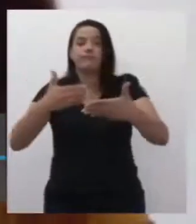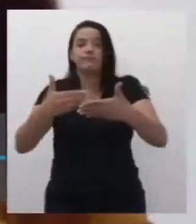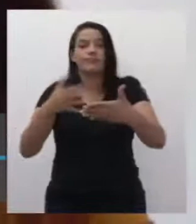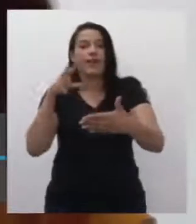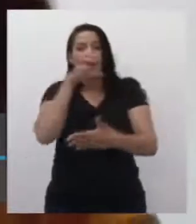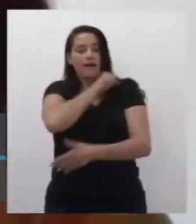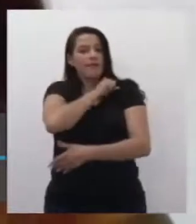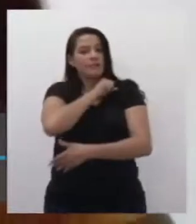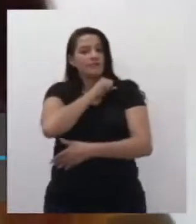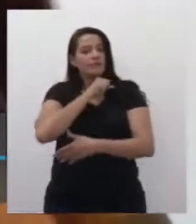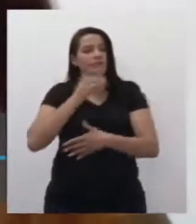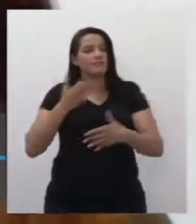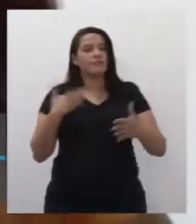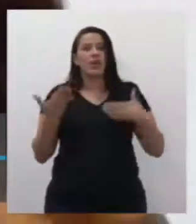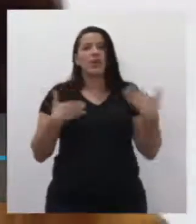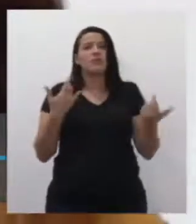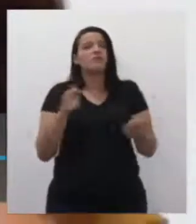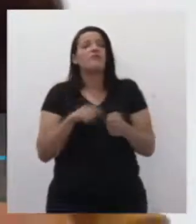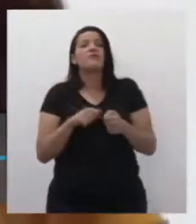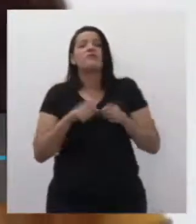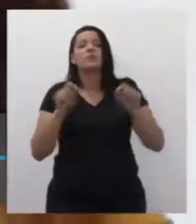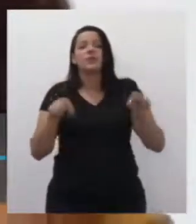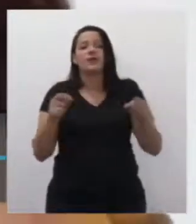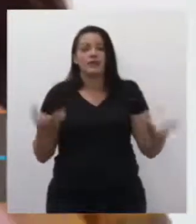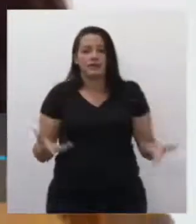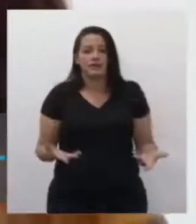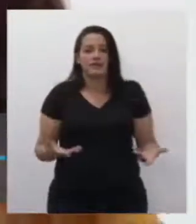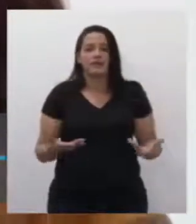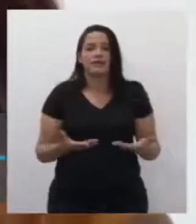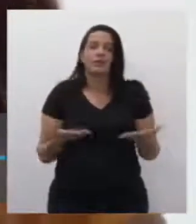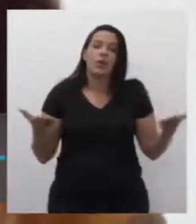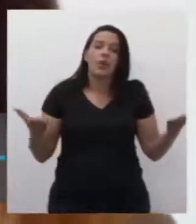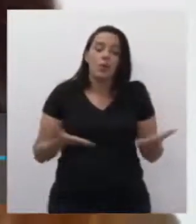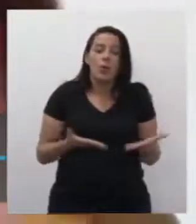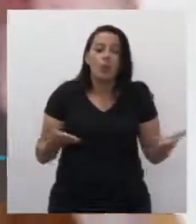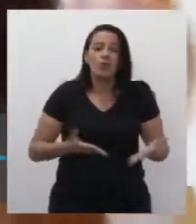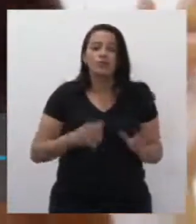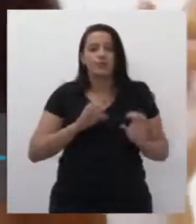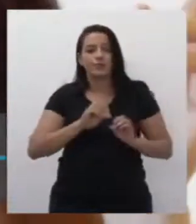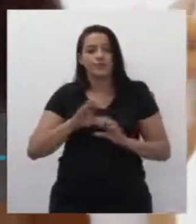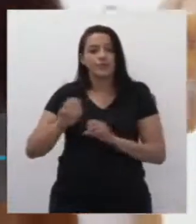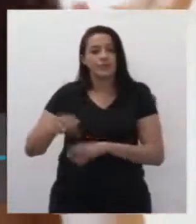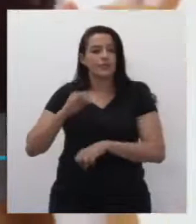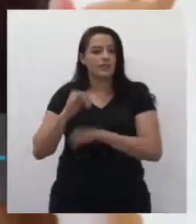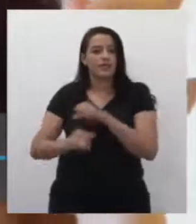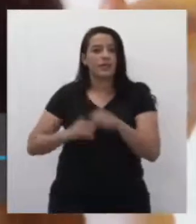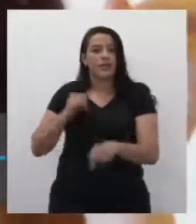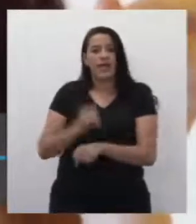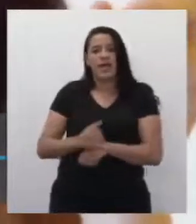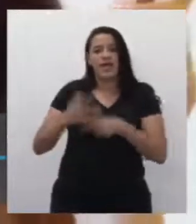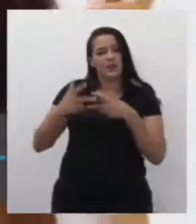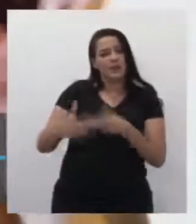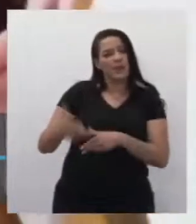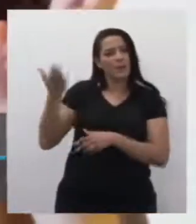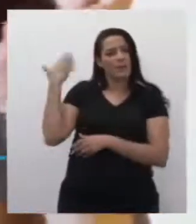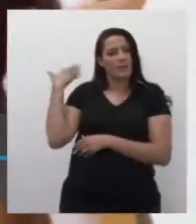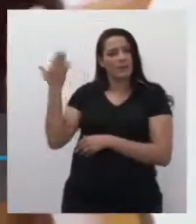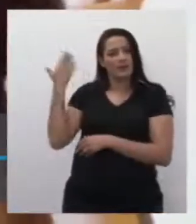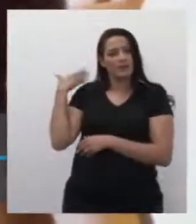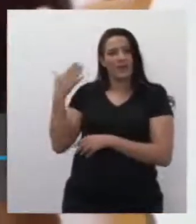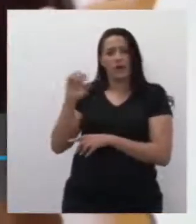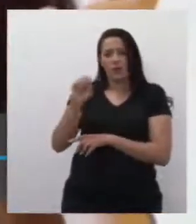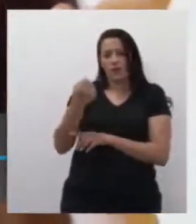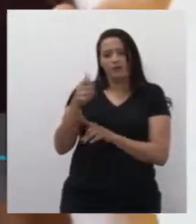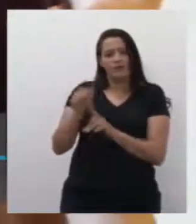todo mundo um pouco... O que fazer? E o híbrido que a gente tem hoje não é aquele híbrido teórico que a gente tinha há 8